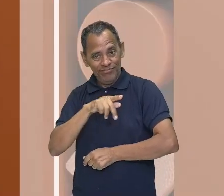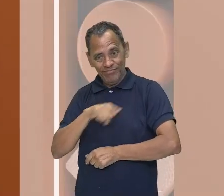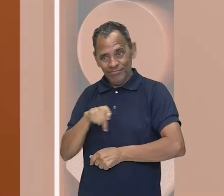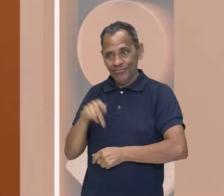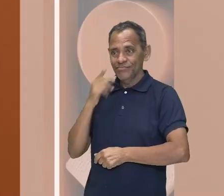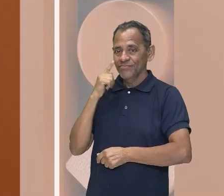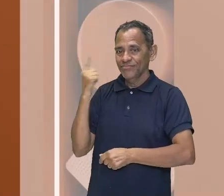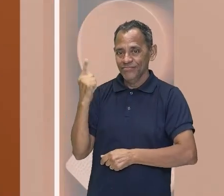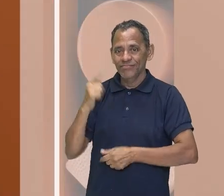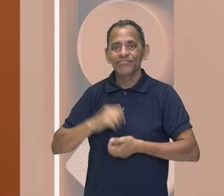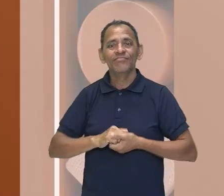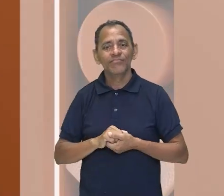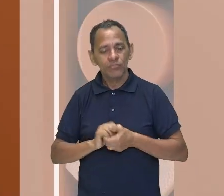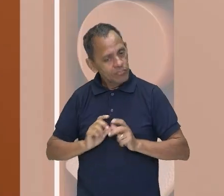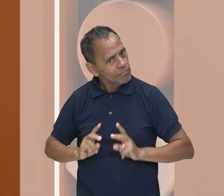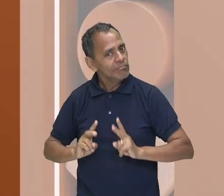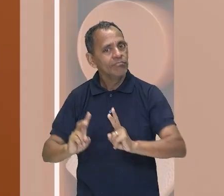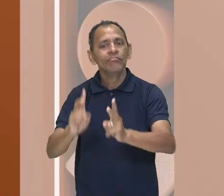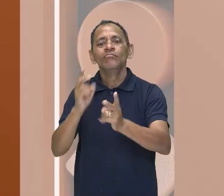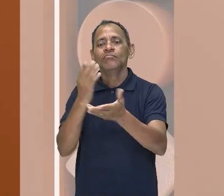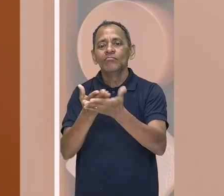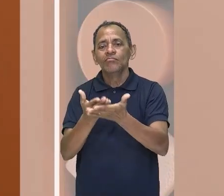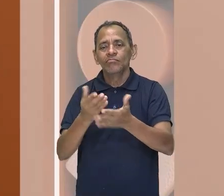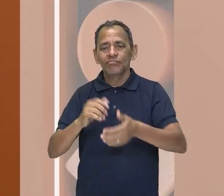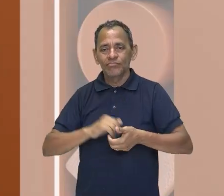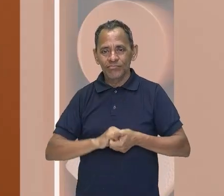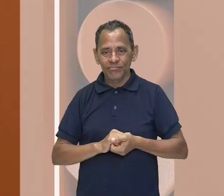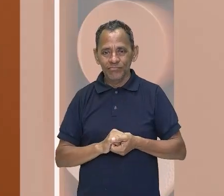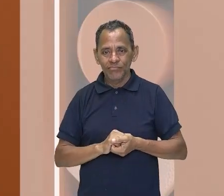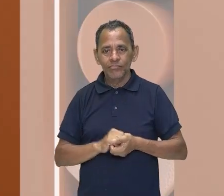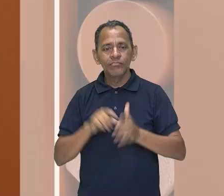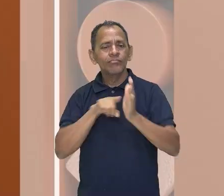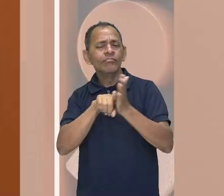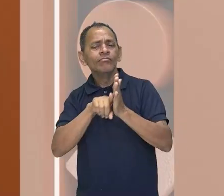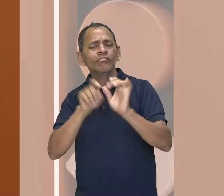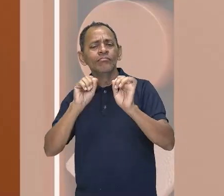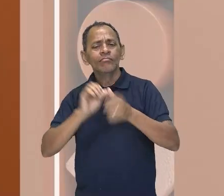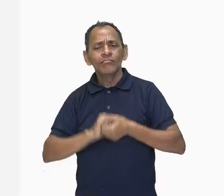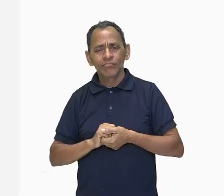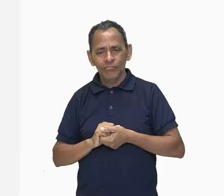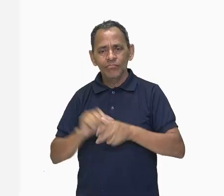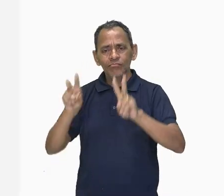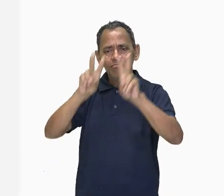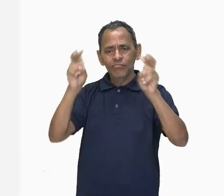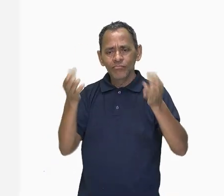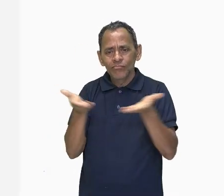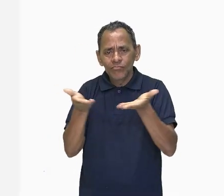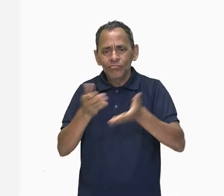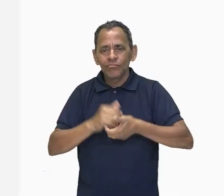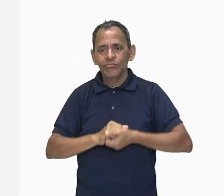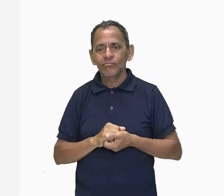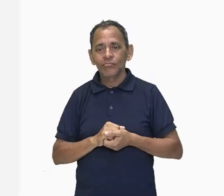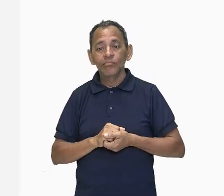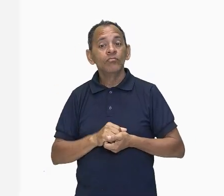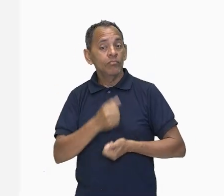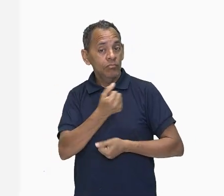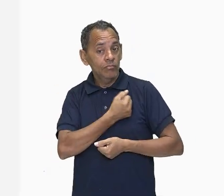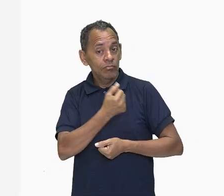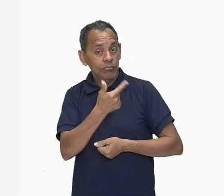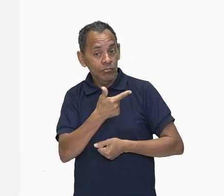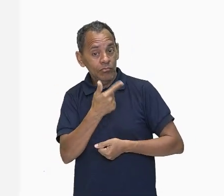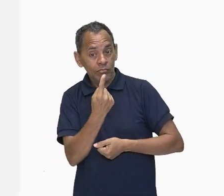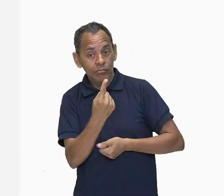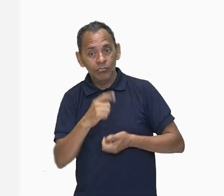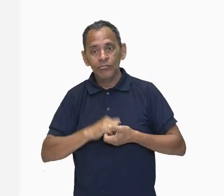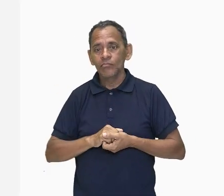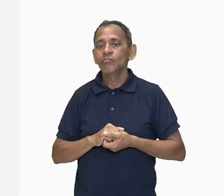vou dar continuidade às nossas atividades. Vamos verificar o que nós temos para a presente aula. Estamos na aula de número 21, onde nós